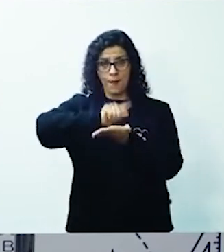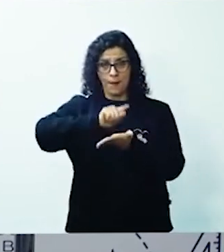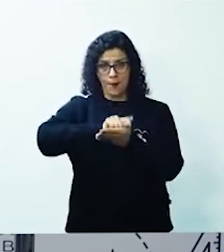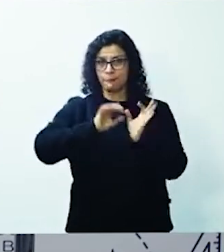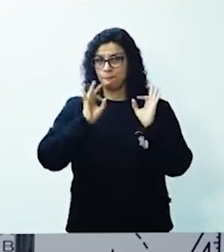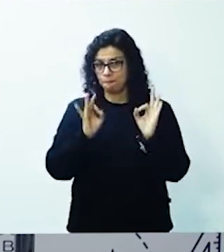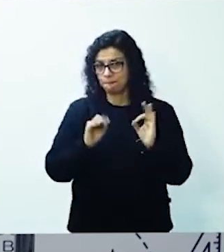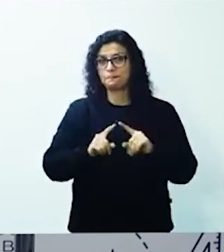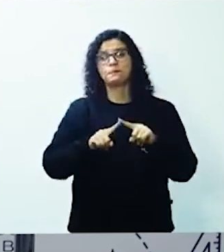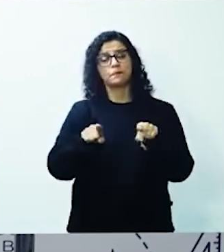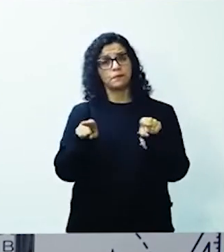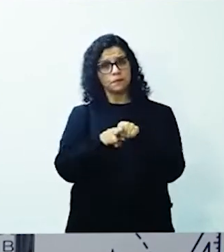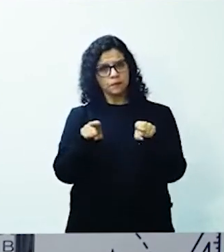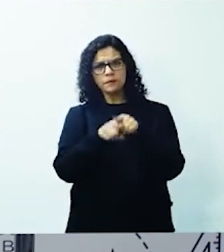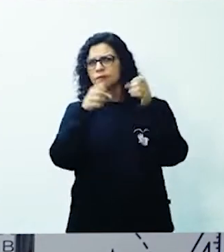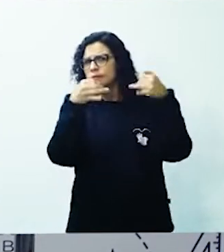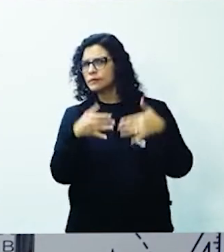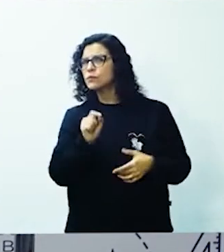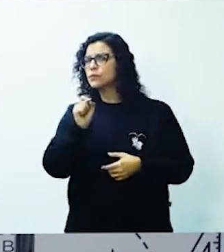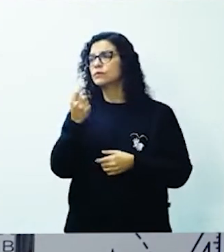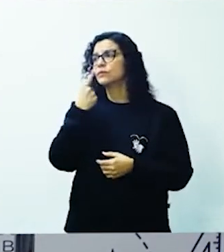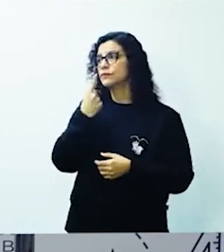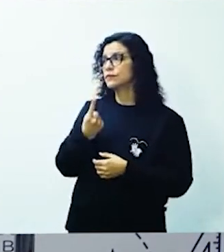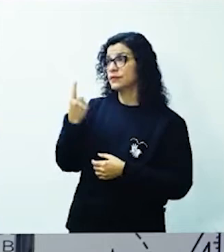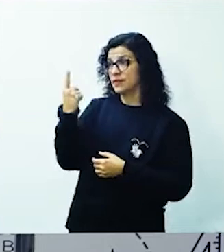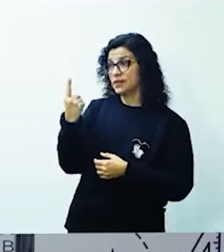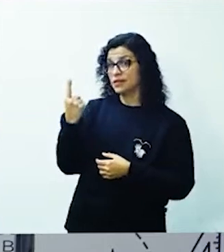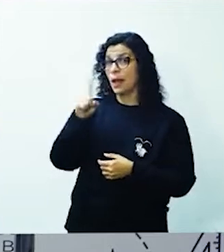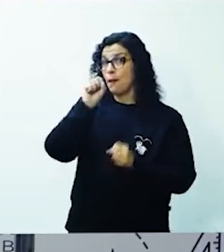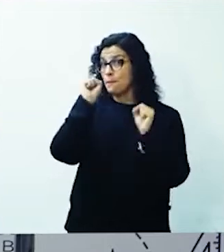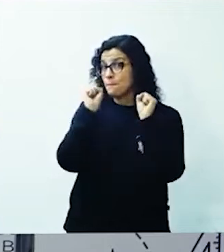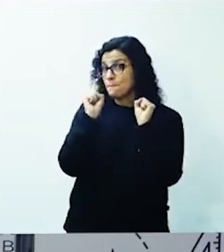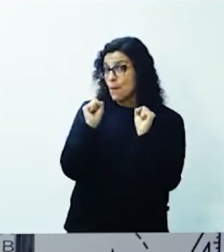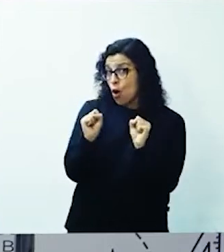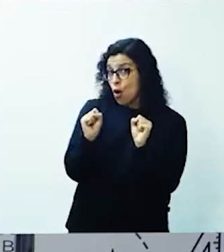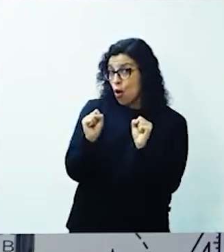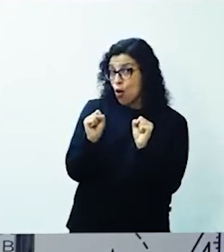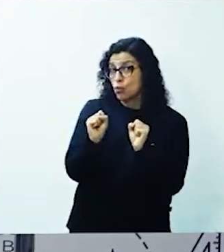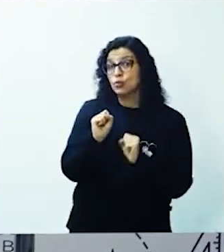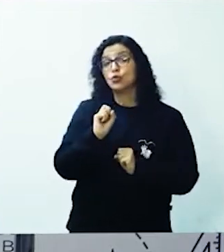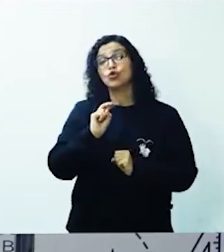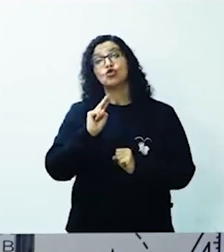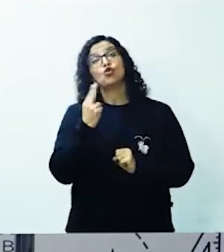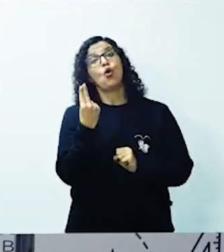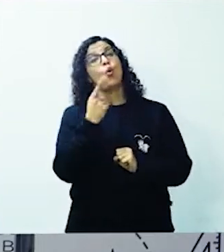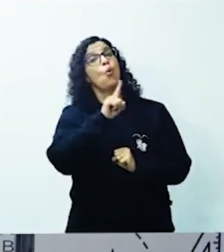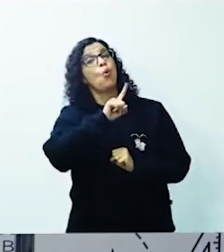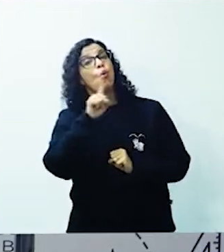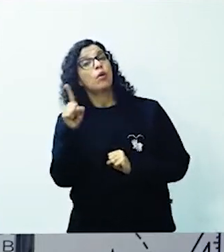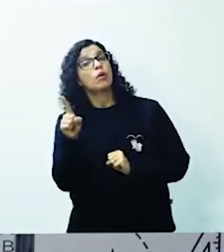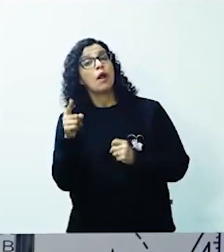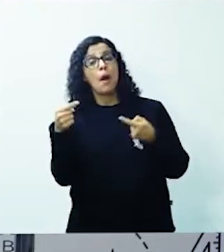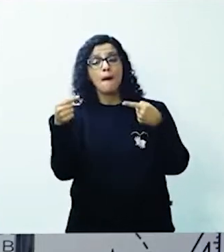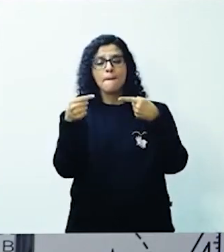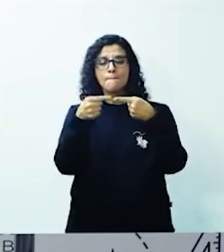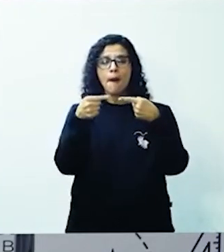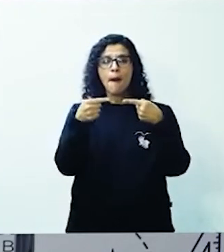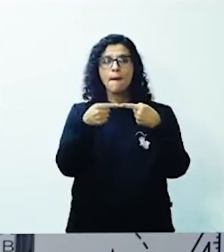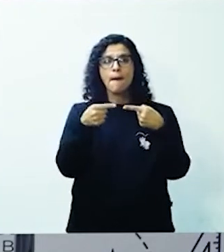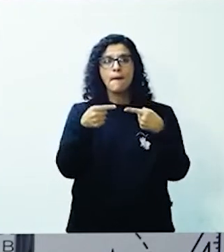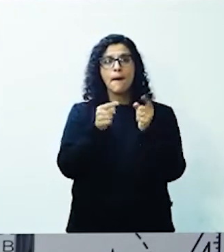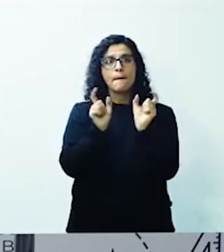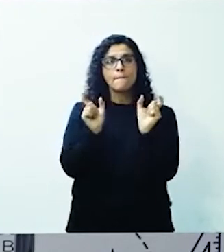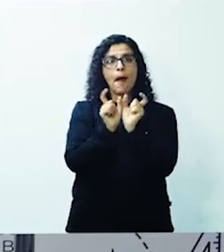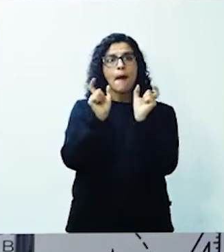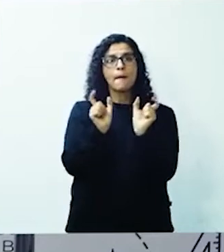folha. Tá? E diz também que, olha só, ele pode ou não ter rimas. Então, em